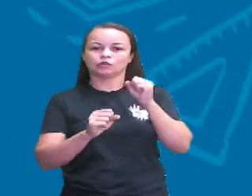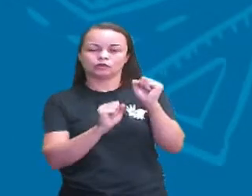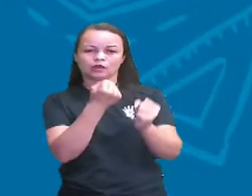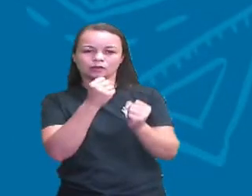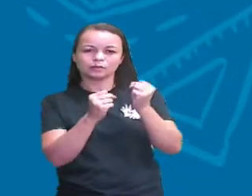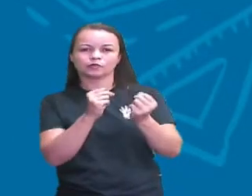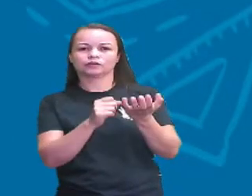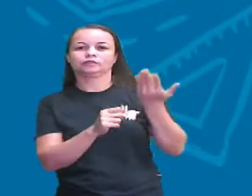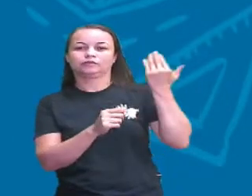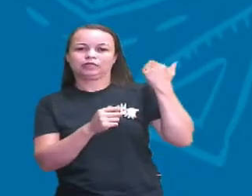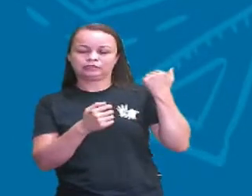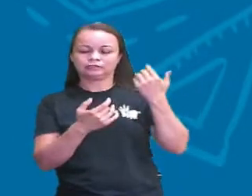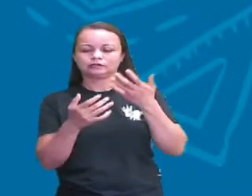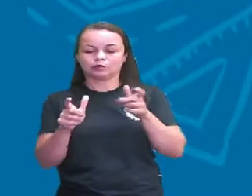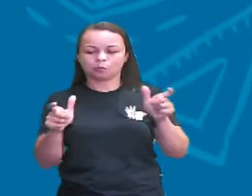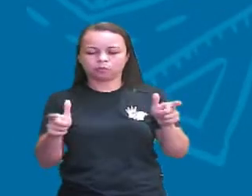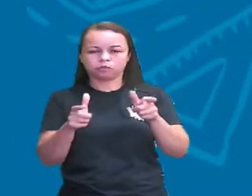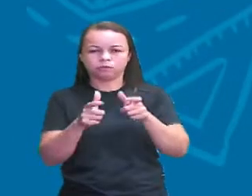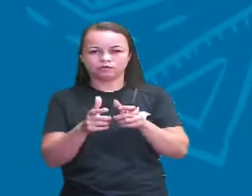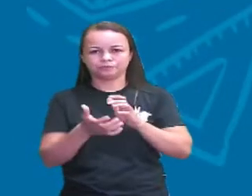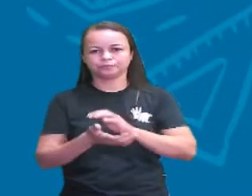países.